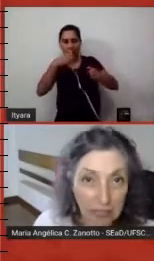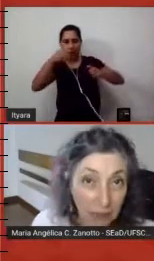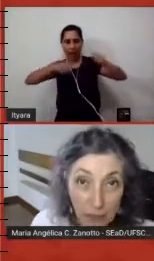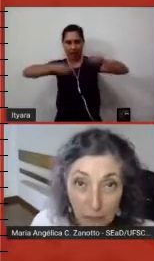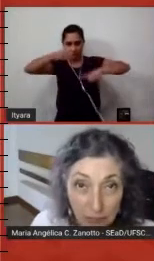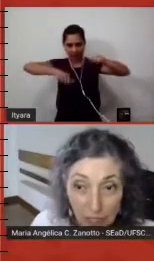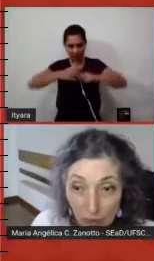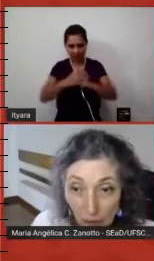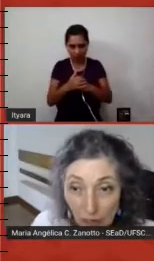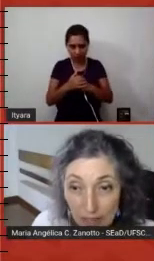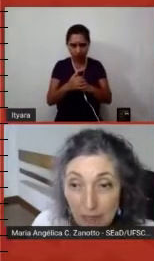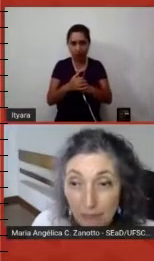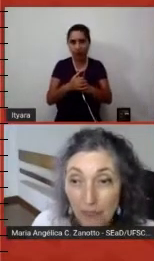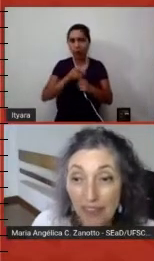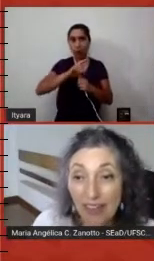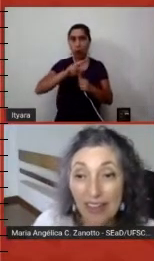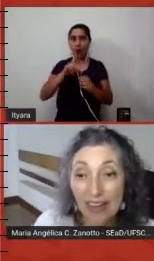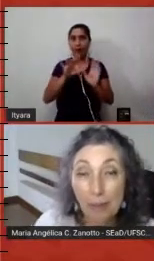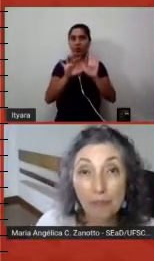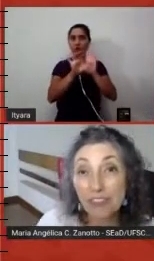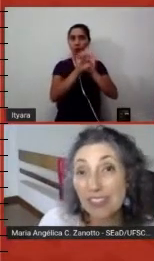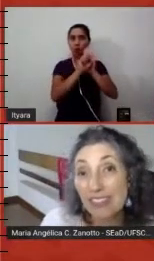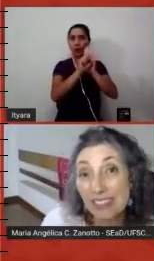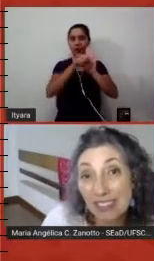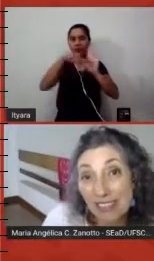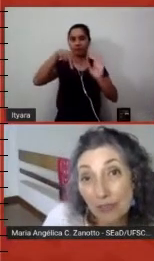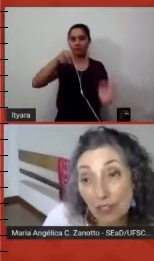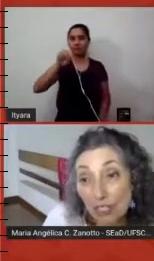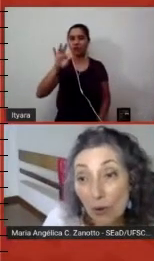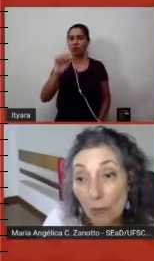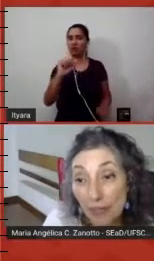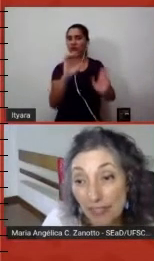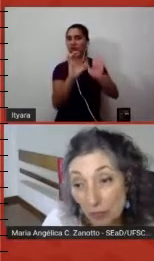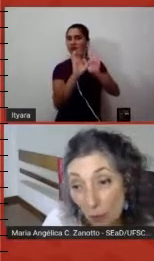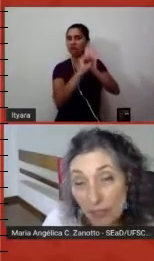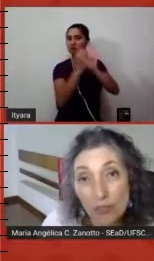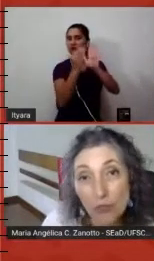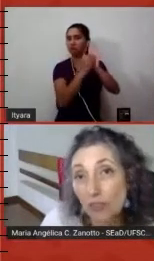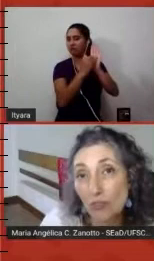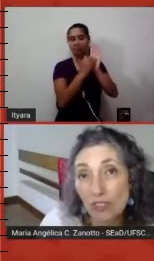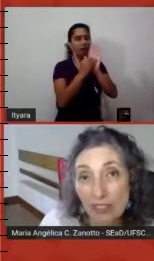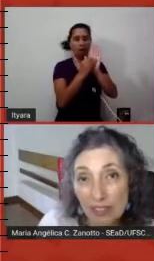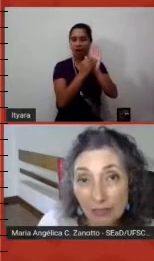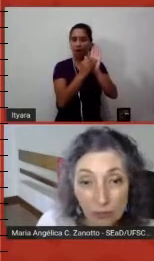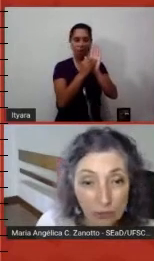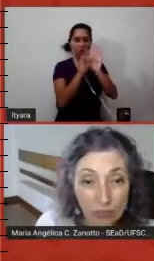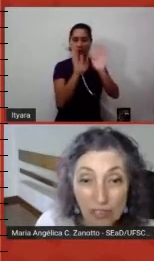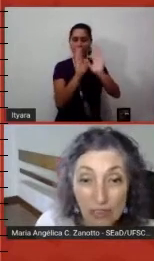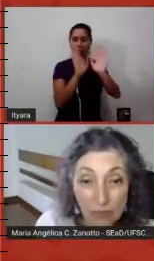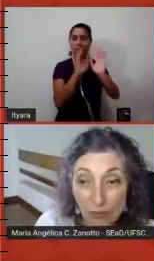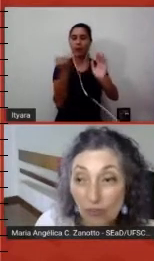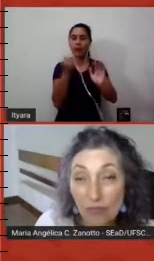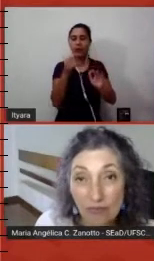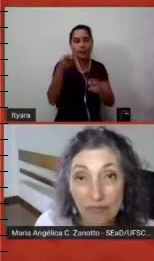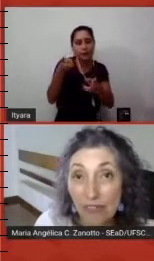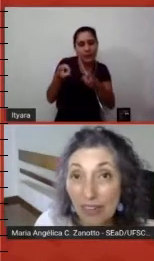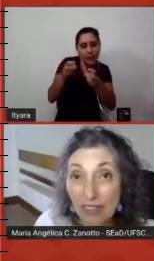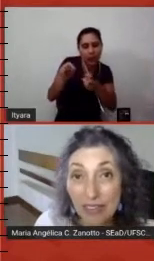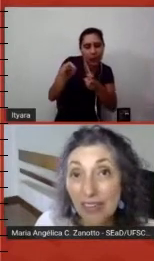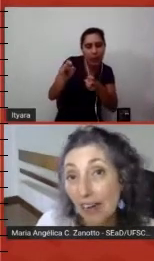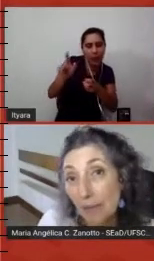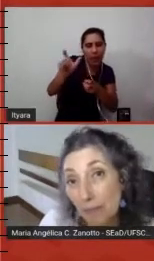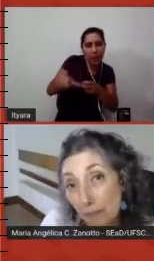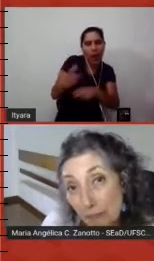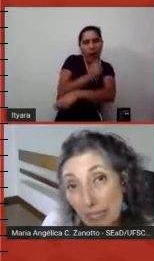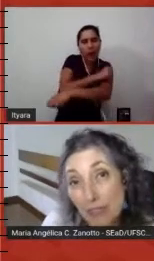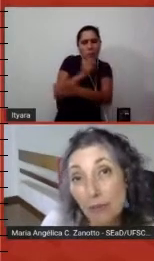visa, principalmente, a nota, ela visa a detecção das compreensões dos equívocos que os alunos